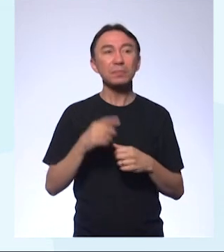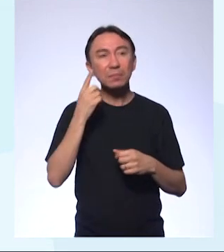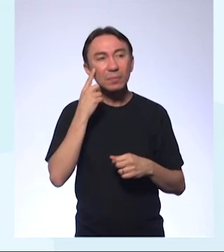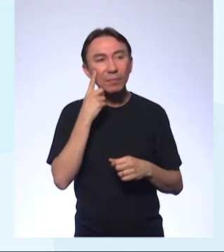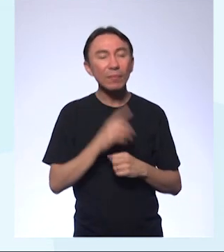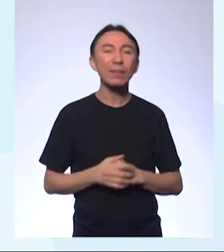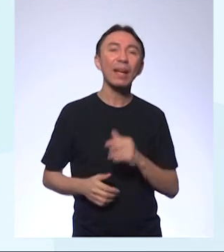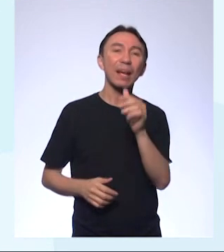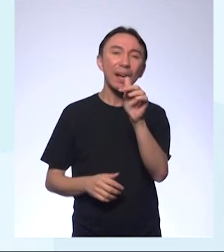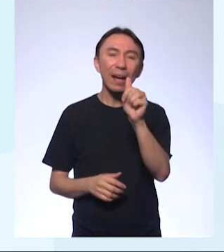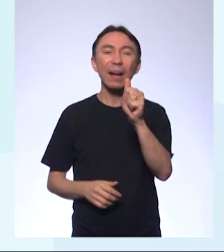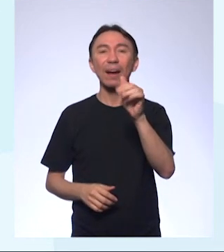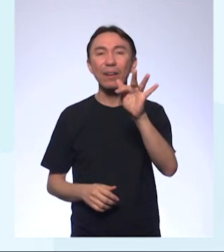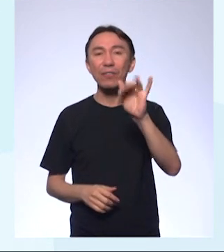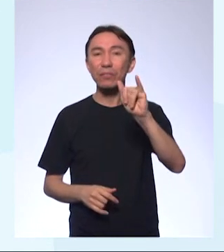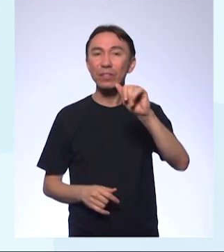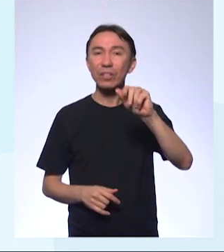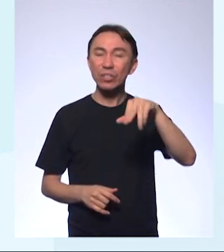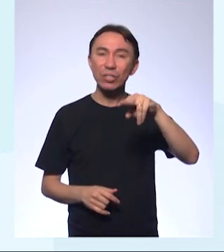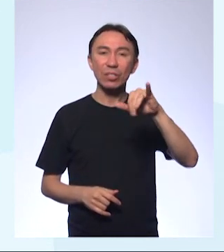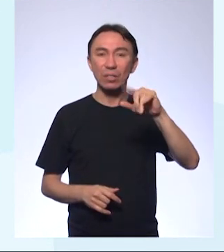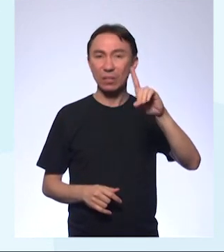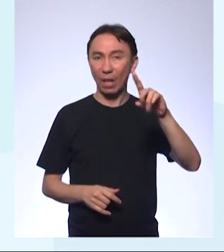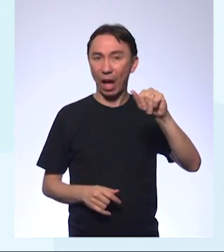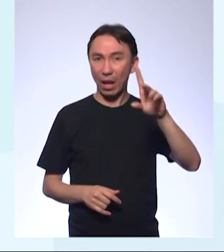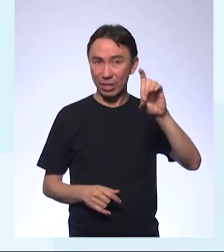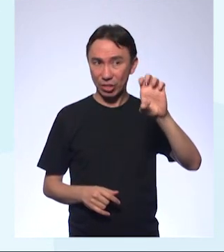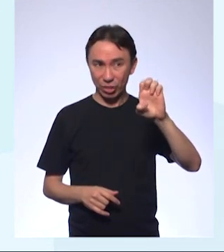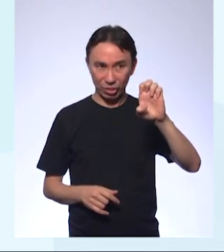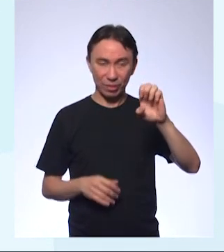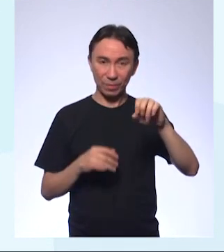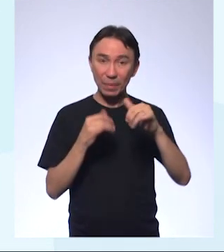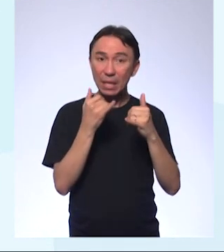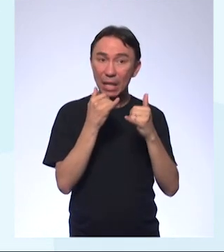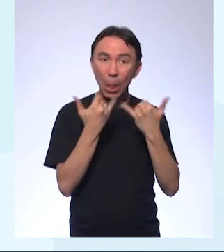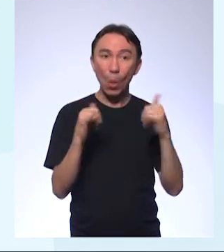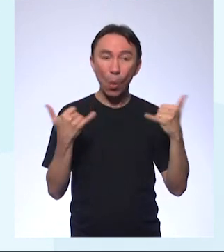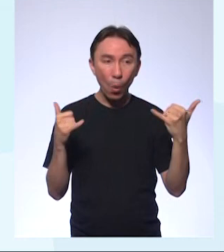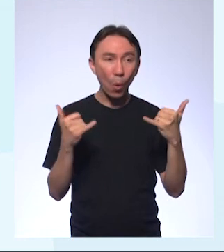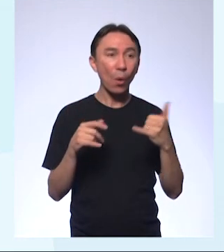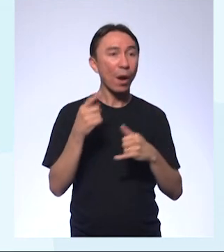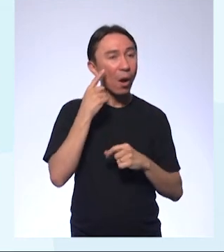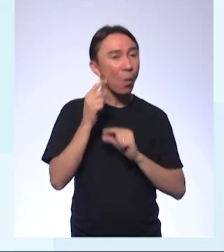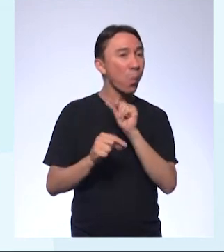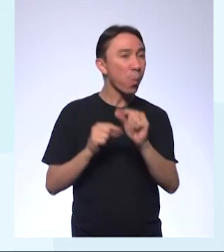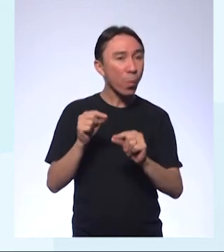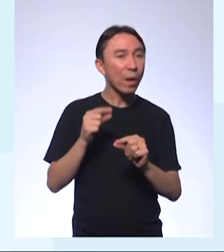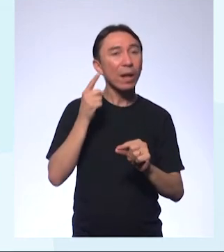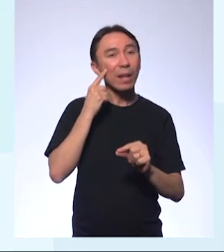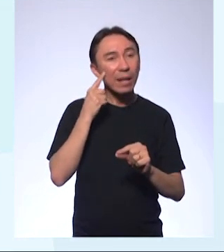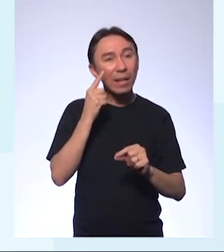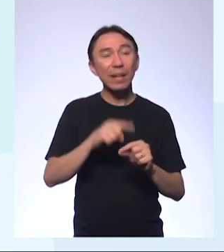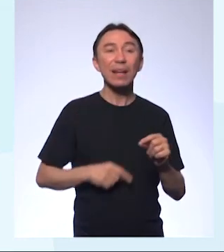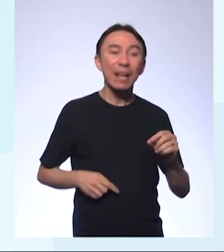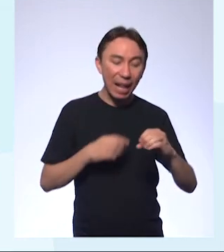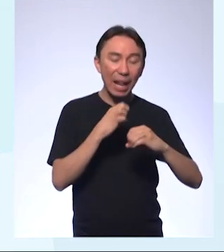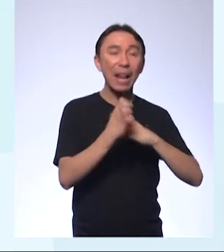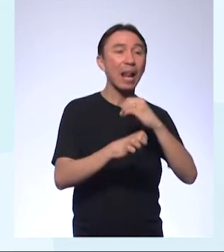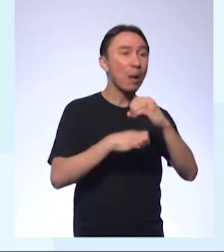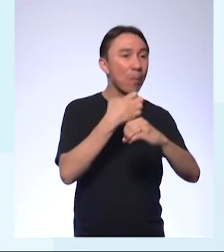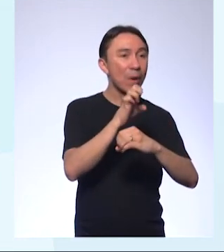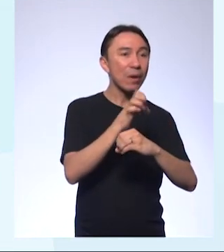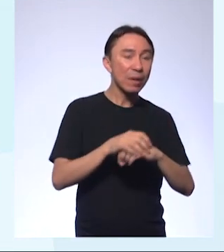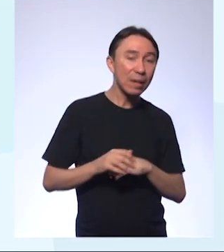um elétron é adicionado a um átomo neutro, no estado gasoso, e a intensidade com que o átomo segura esse elétron